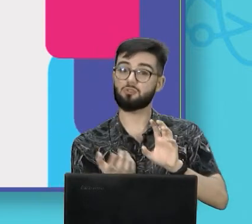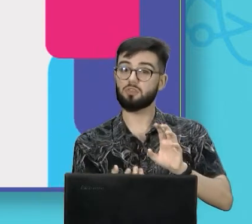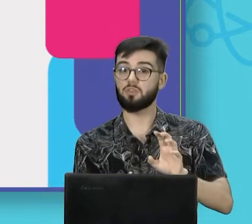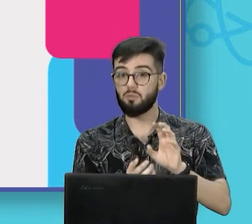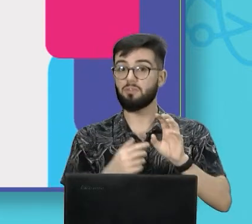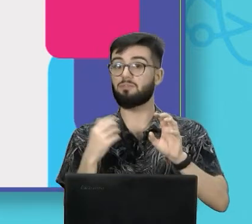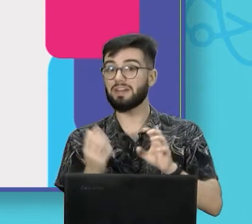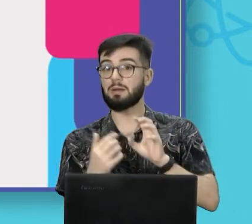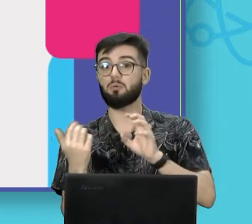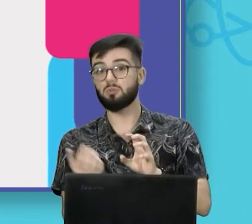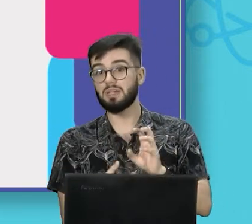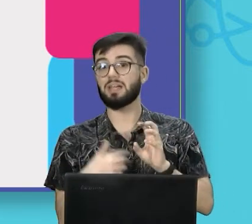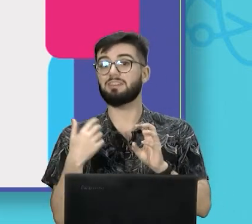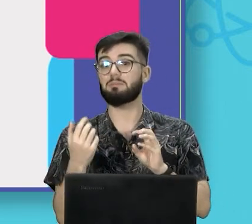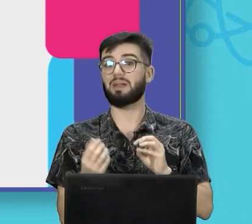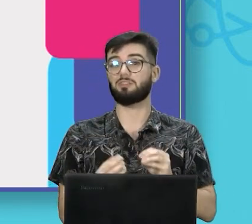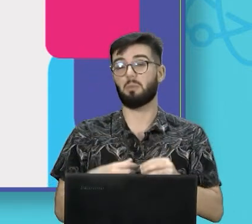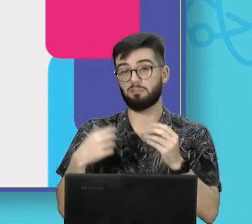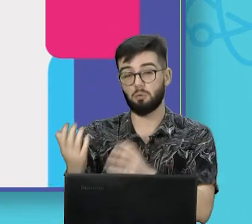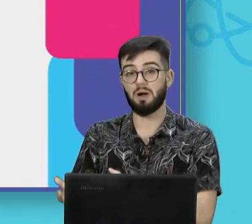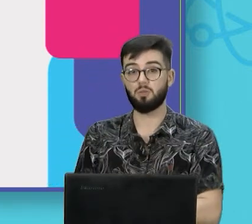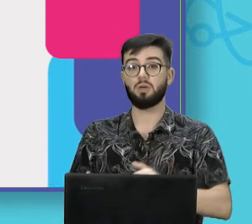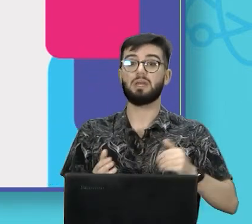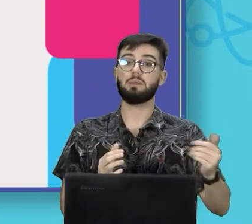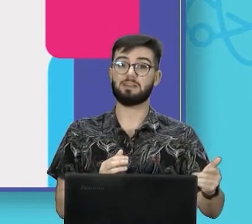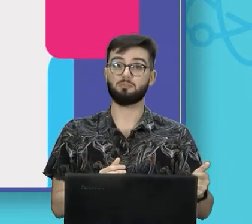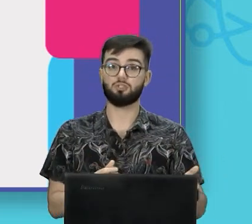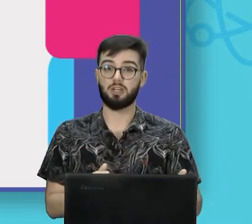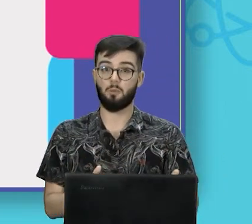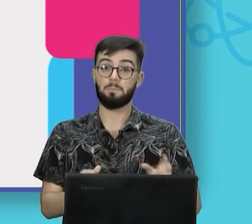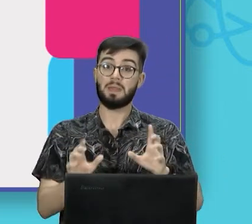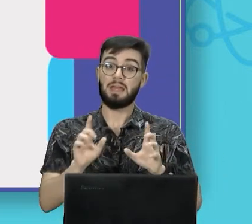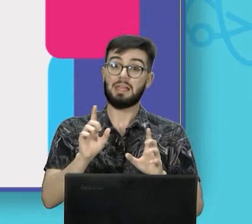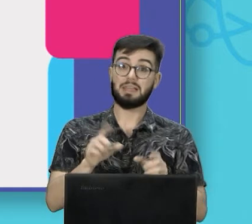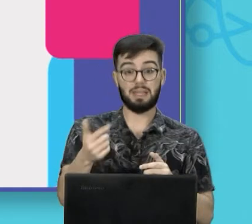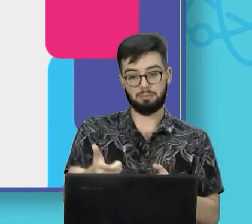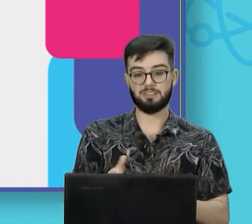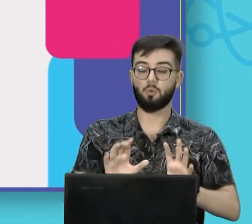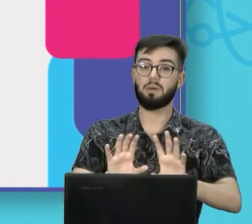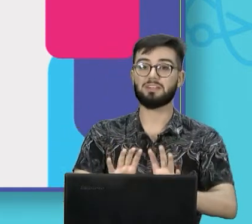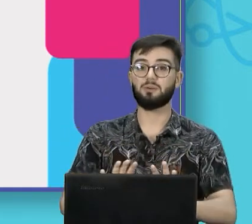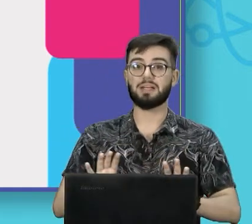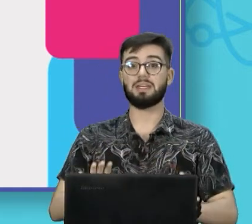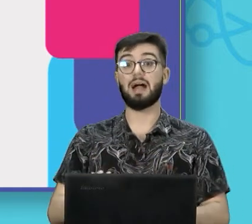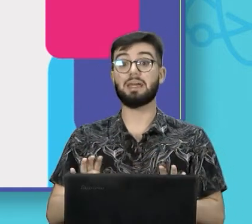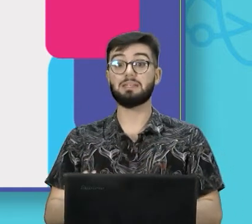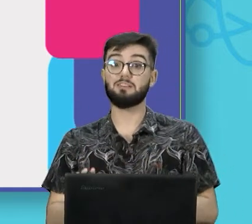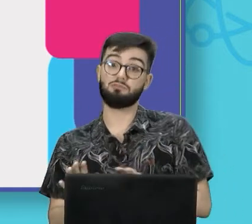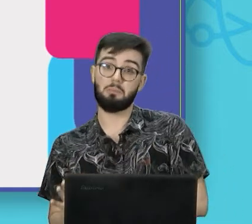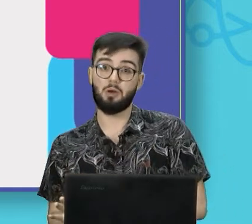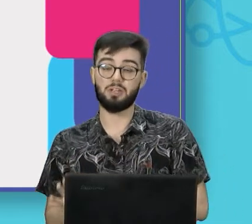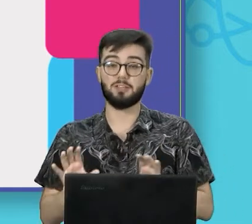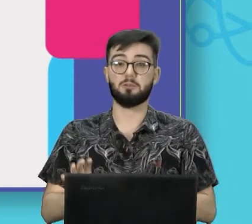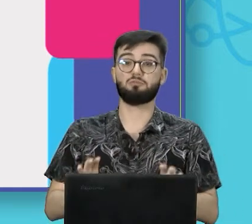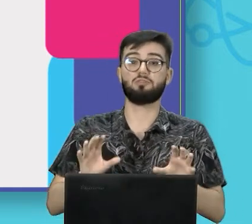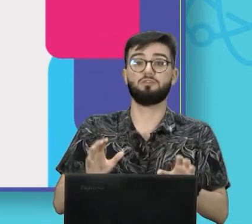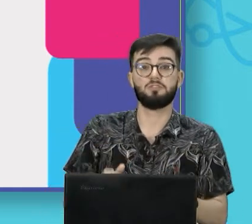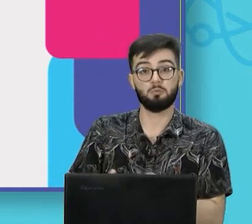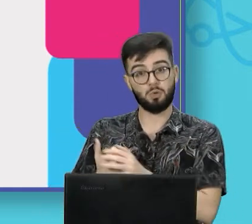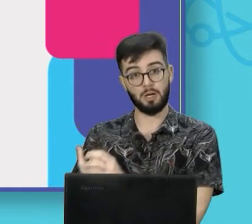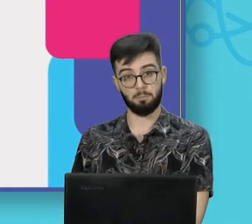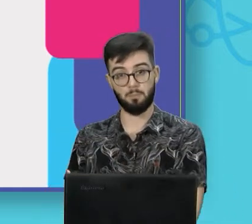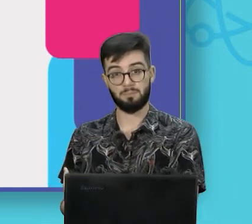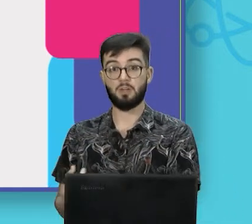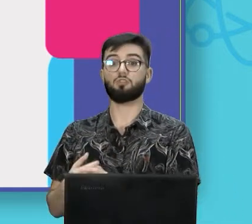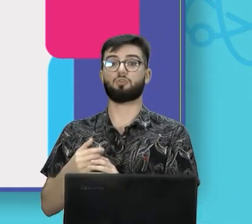que essa construção vai tá muito ligado esse Brasil mais Urbano e mais Industrial lembrem-se o Brasil aqui ainda em sua maioria as